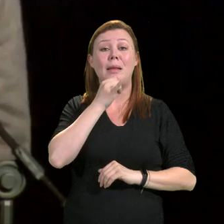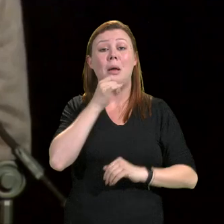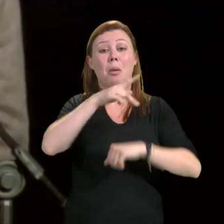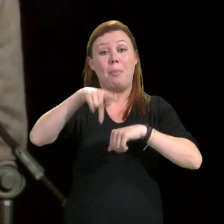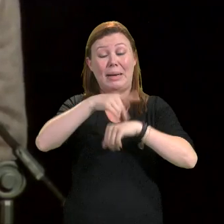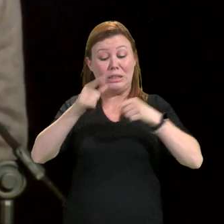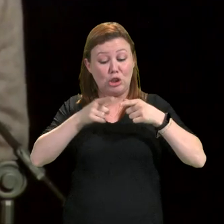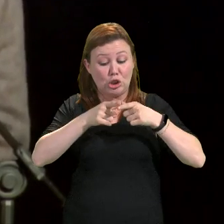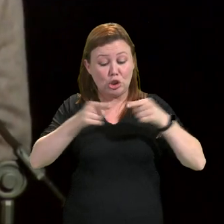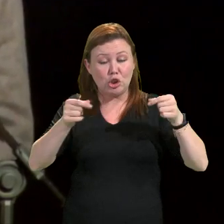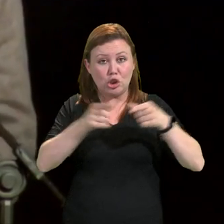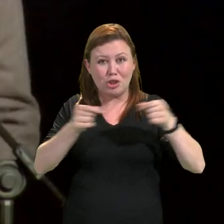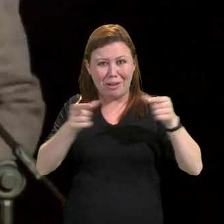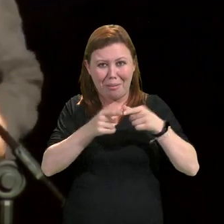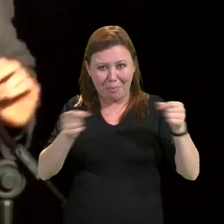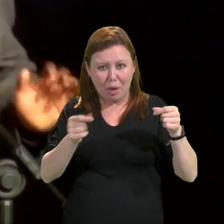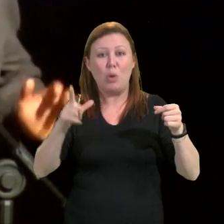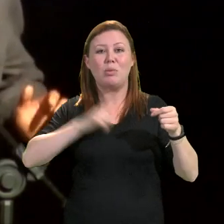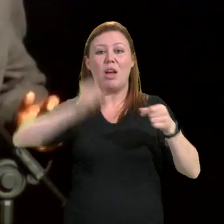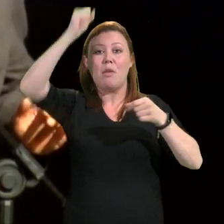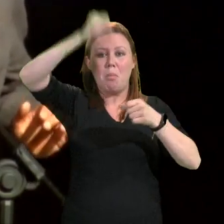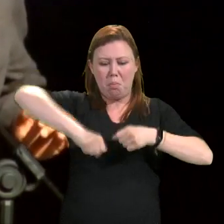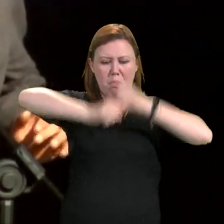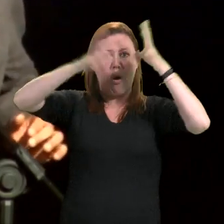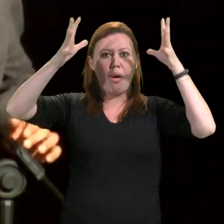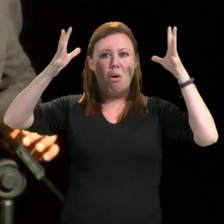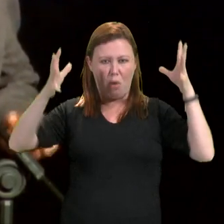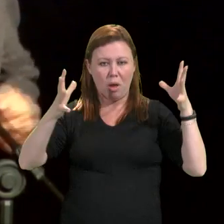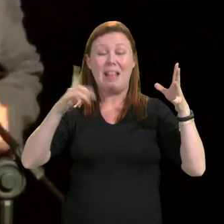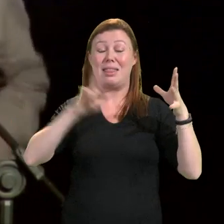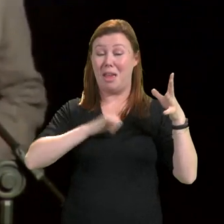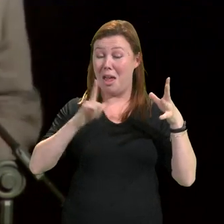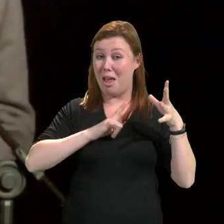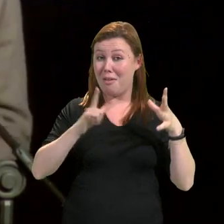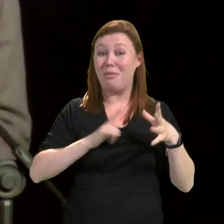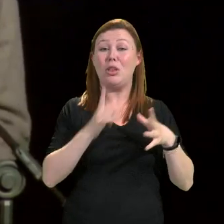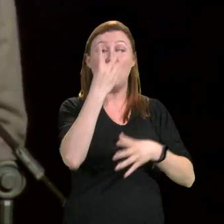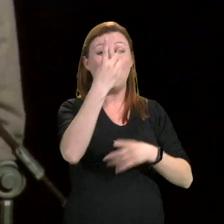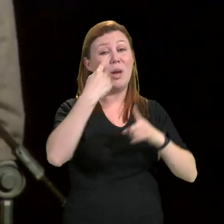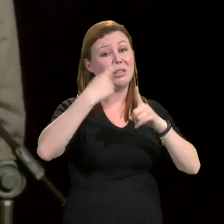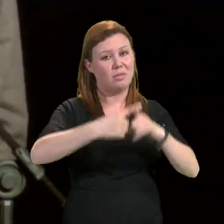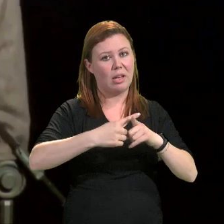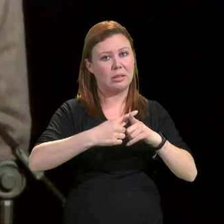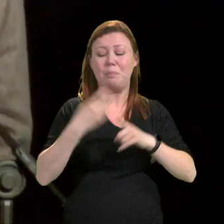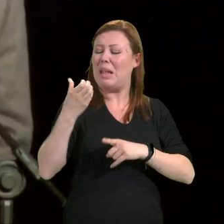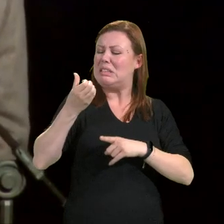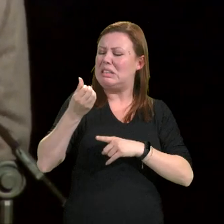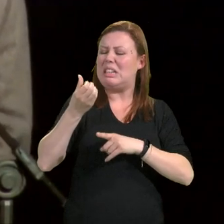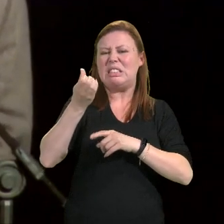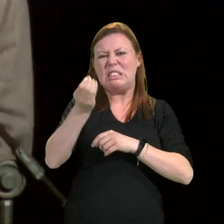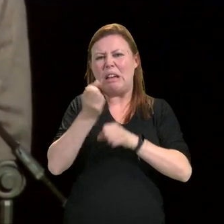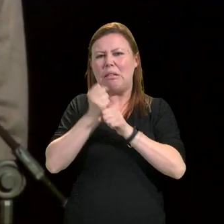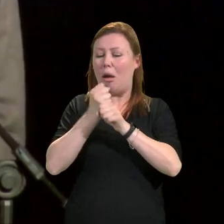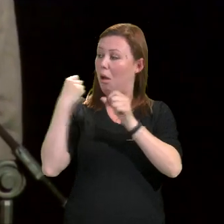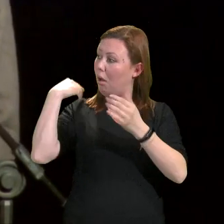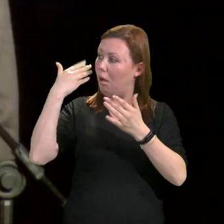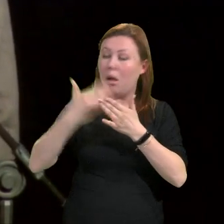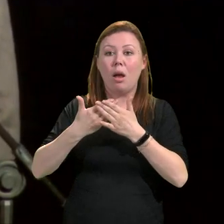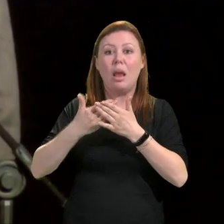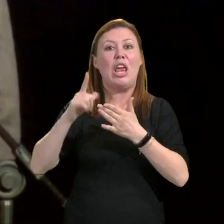país devastado por duas bombas nucleares, e, em pouco mais de 60 anos, é a potência científica,